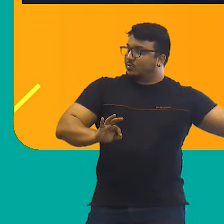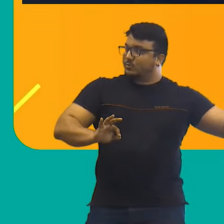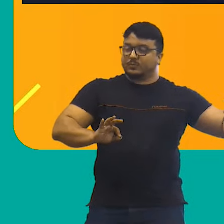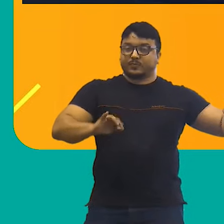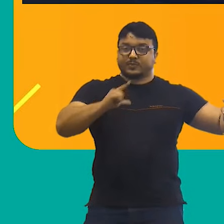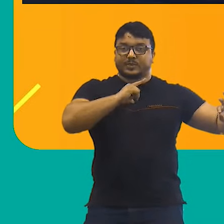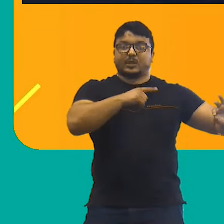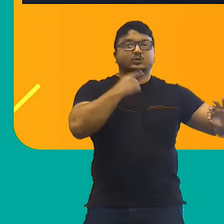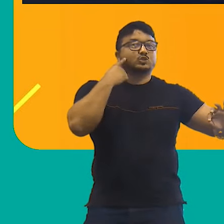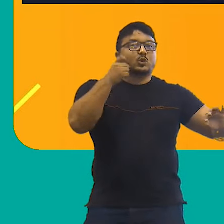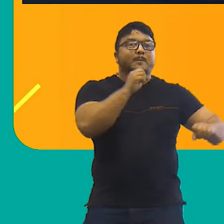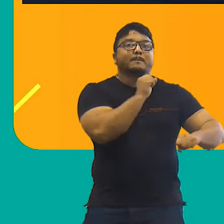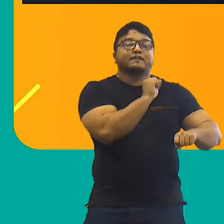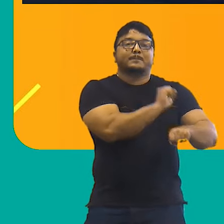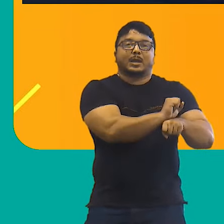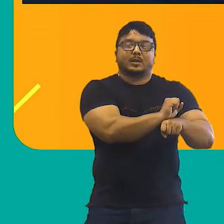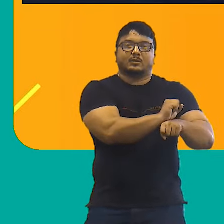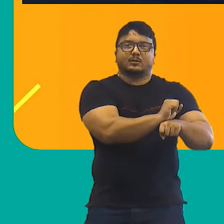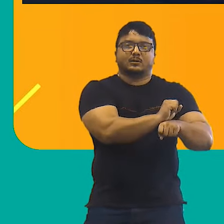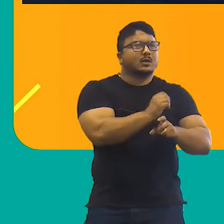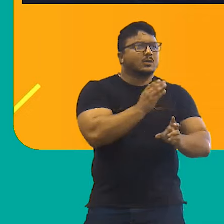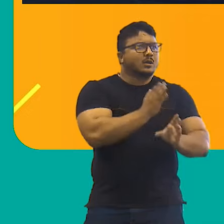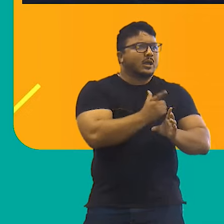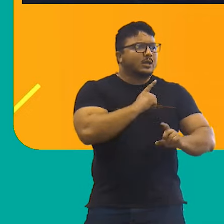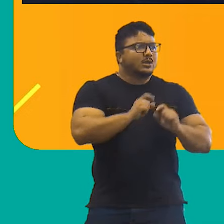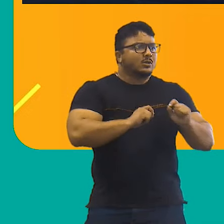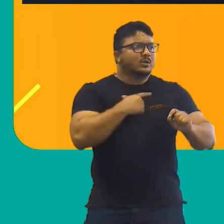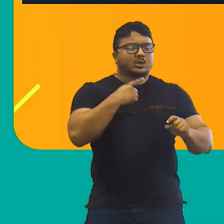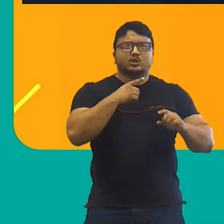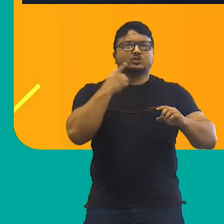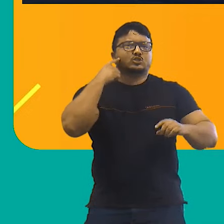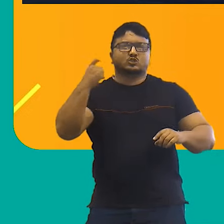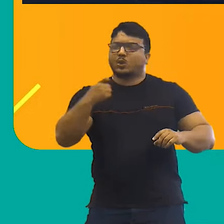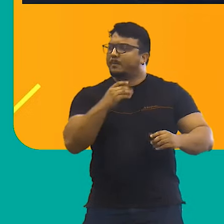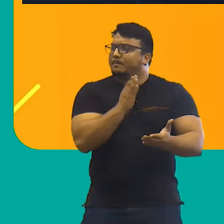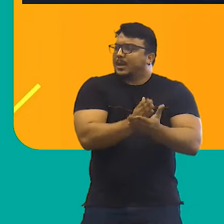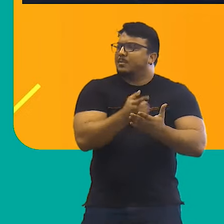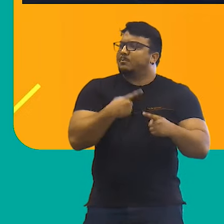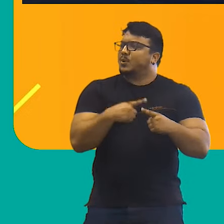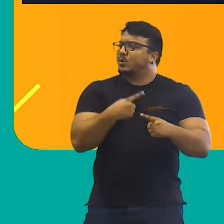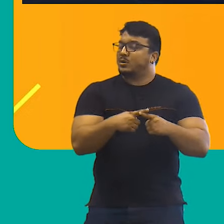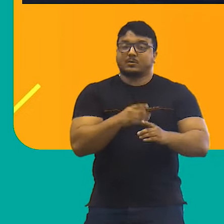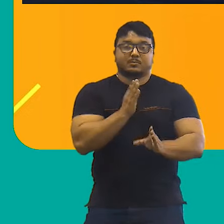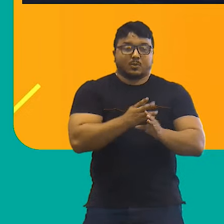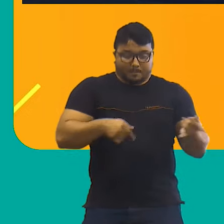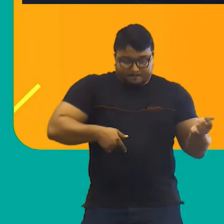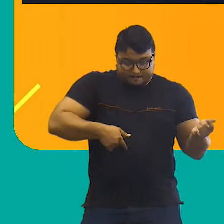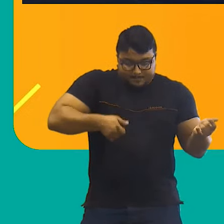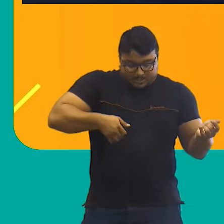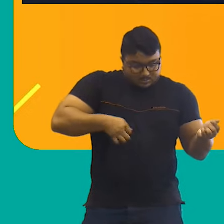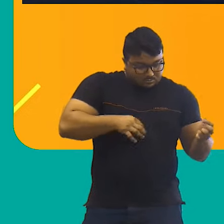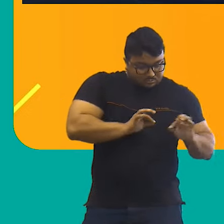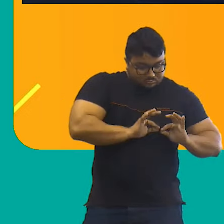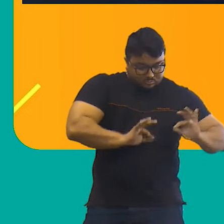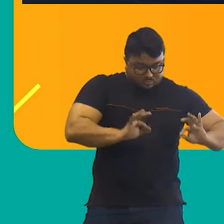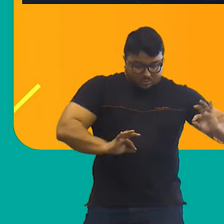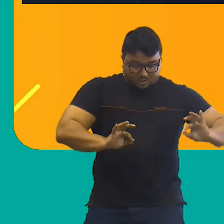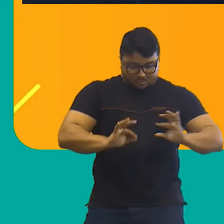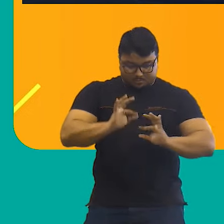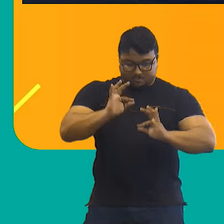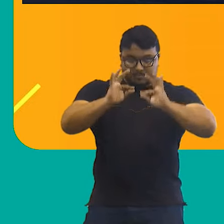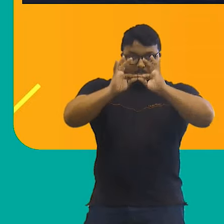e o som para. Por que chega uma hora que deixa de sair som do violão? Porque na hora que você fez o você deu energia. Você veio